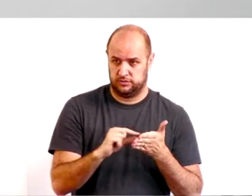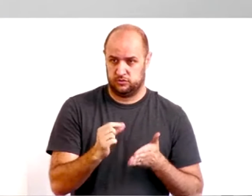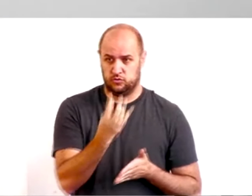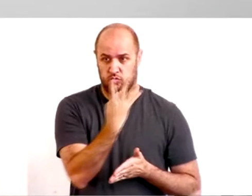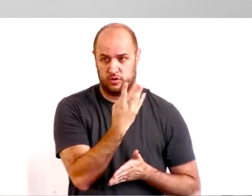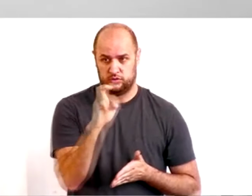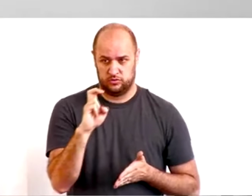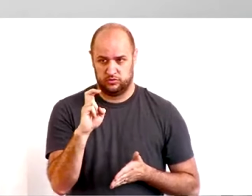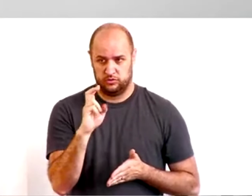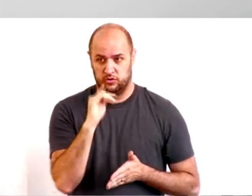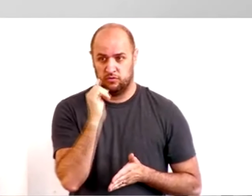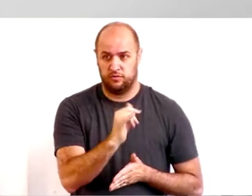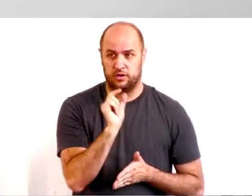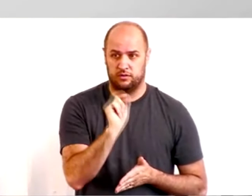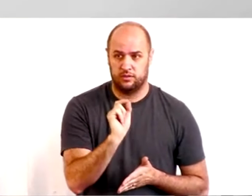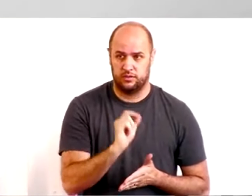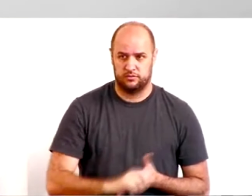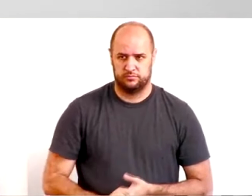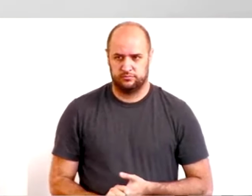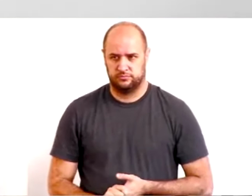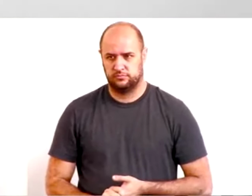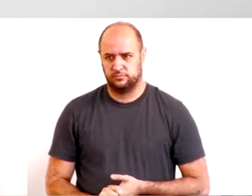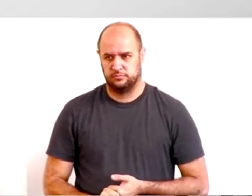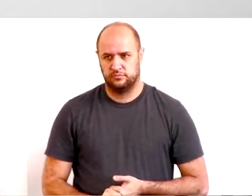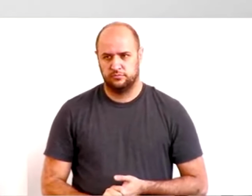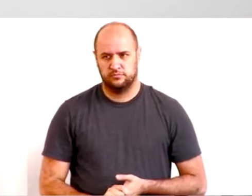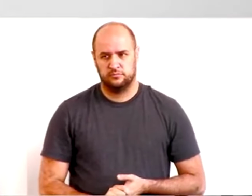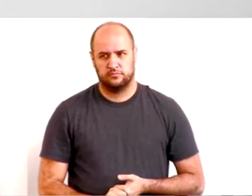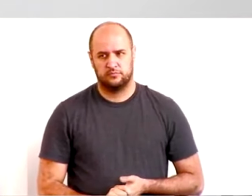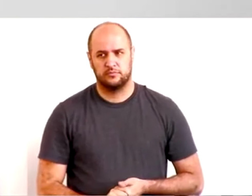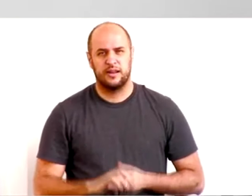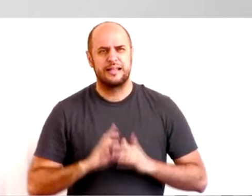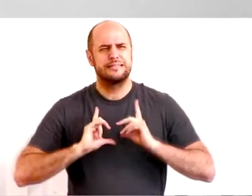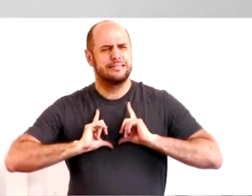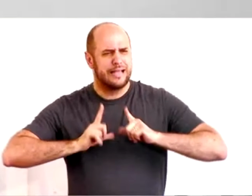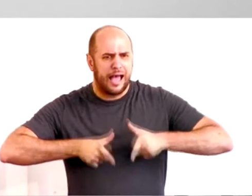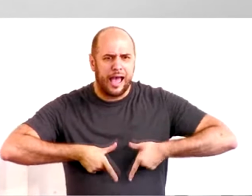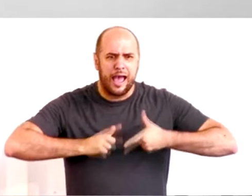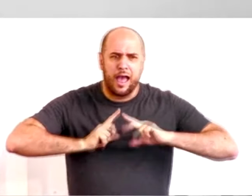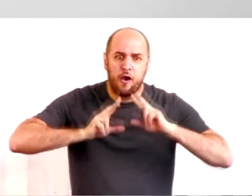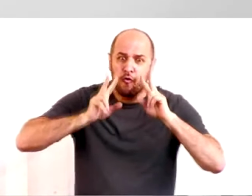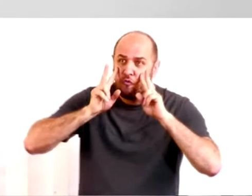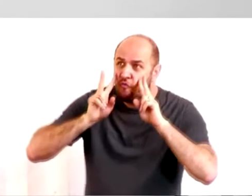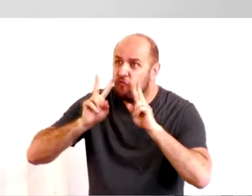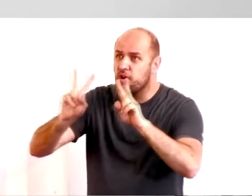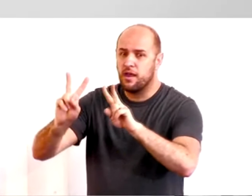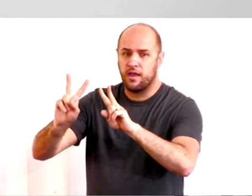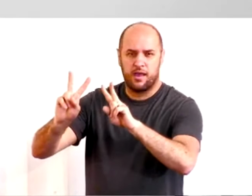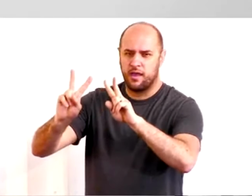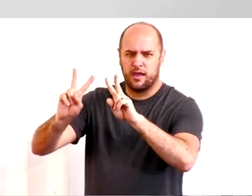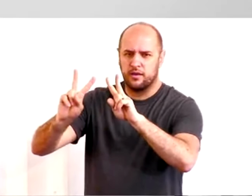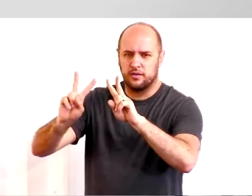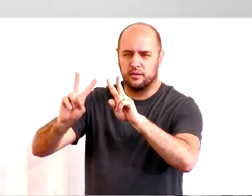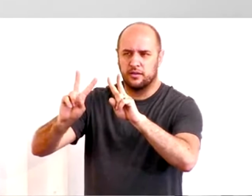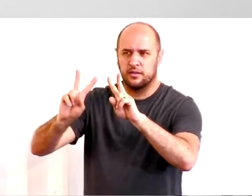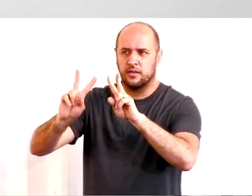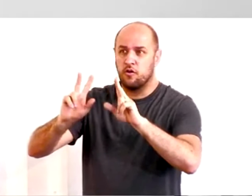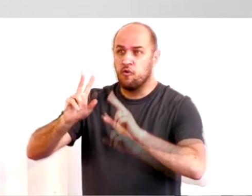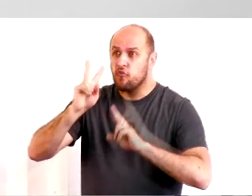nos diz: ouve, ó Israel, o Senhor nosso Deus